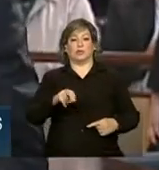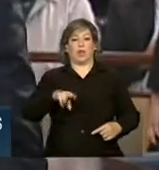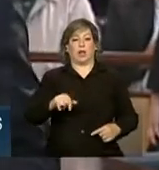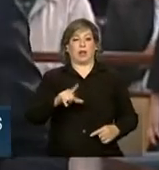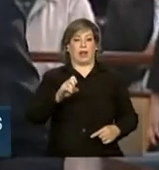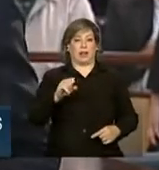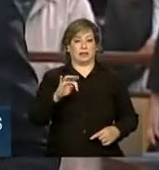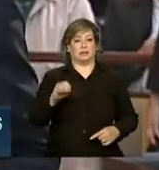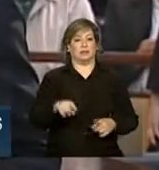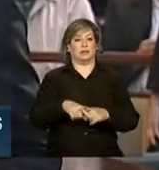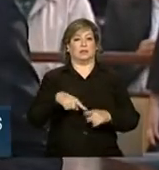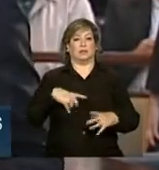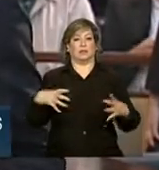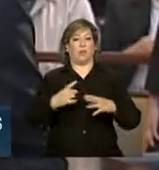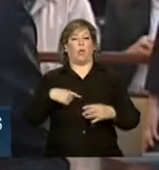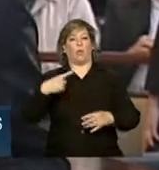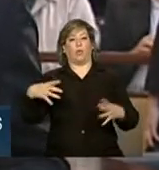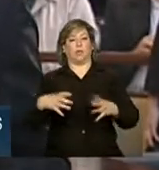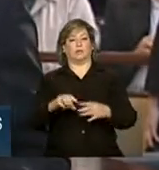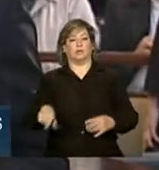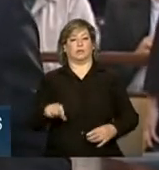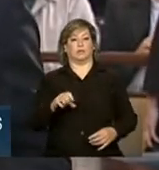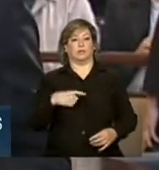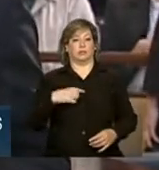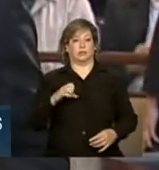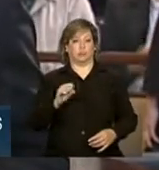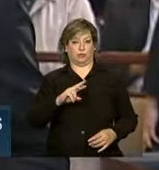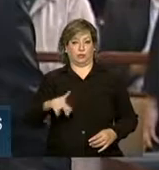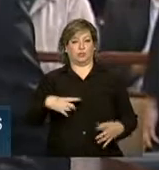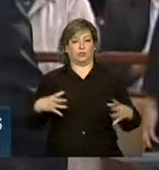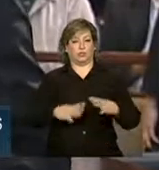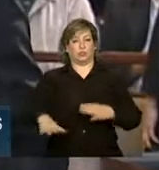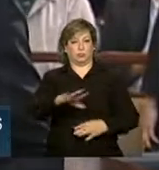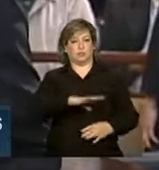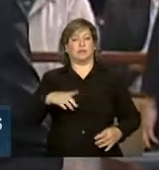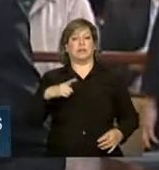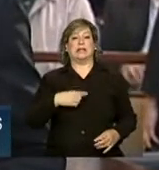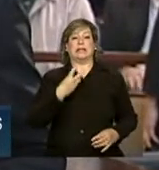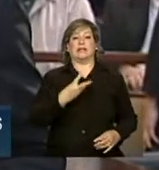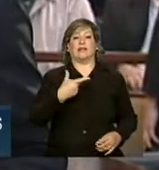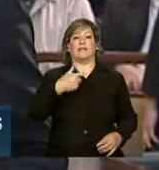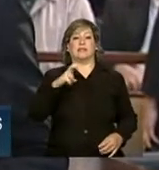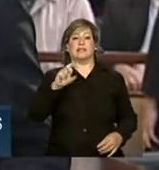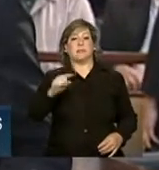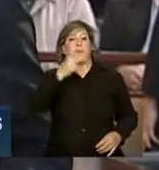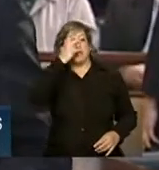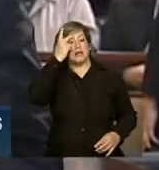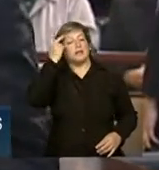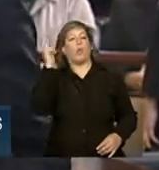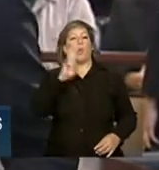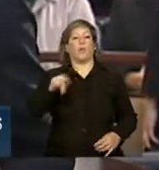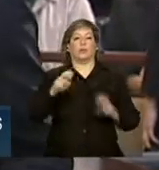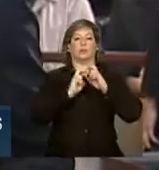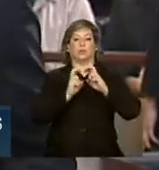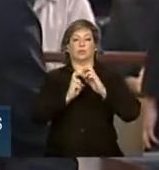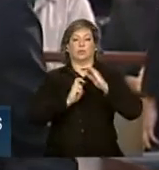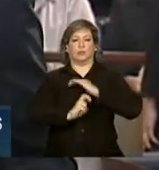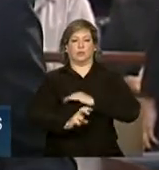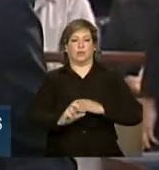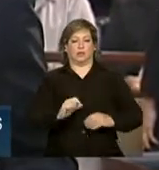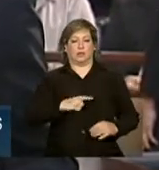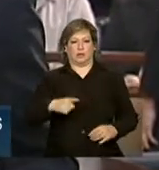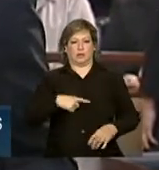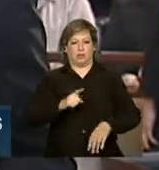A previsão é que sejam atendidos cerca de 325 mil usuários por dia. O metrô vai ter uma